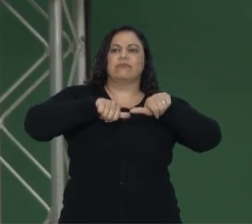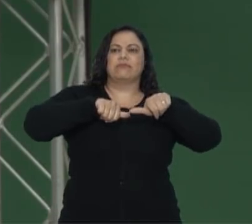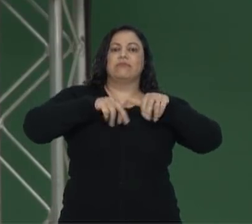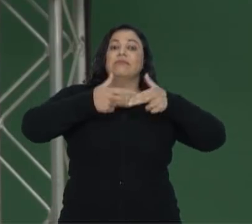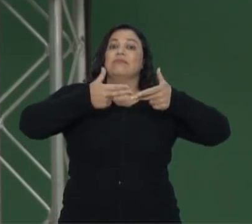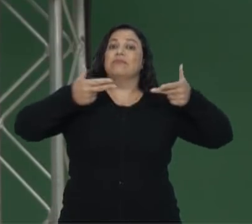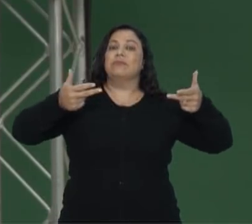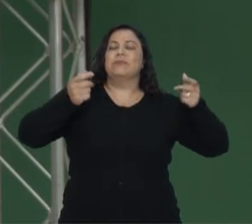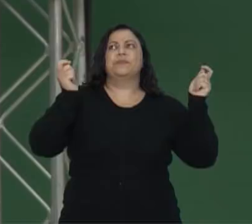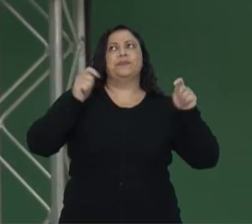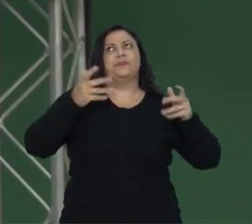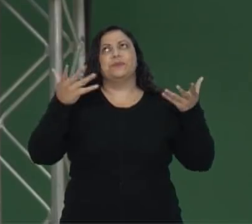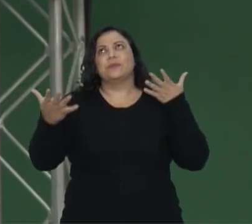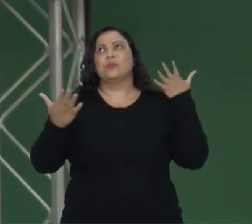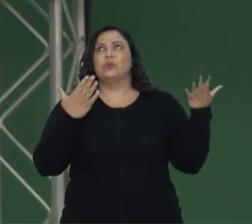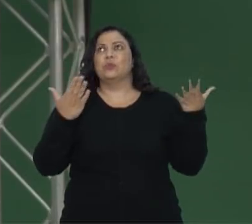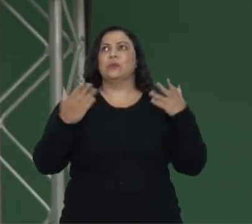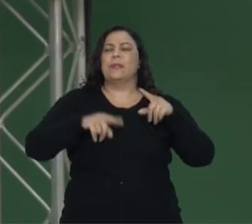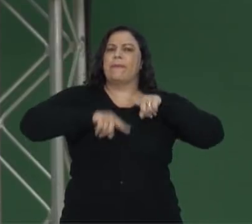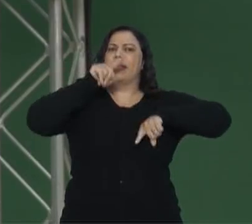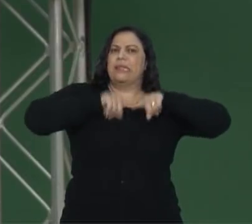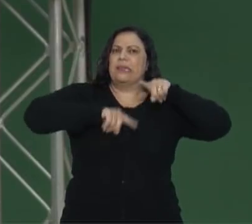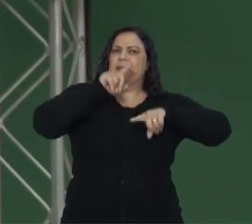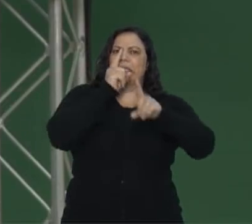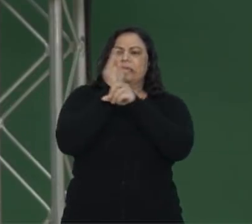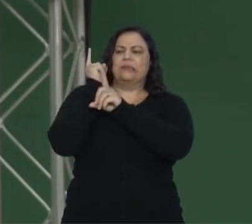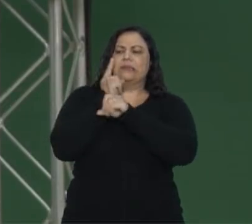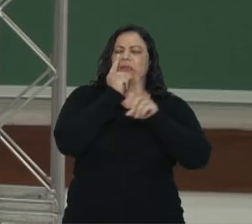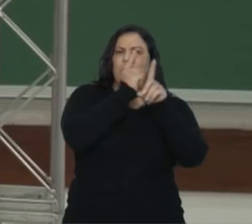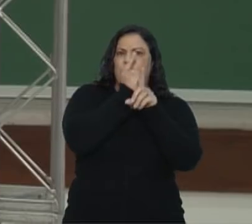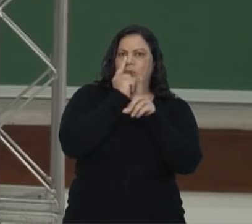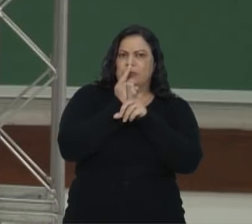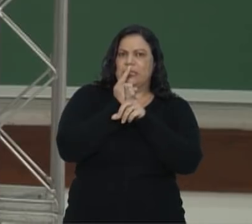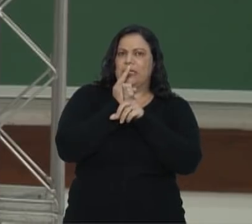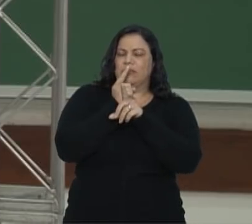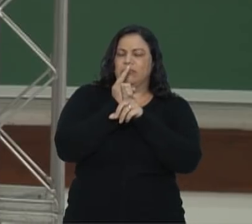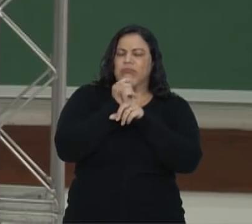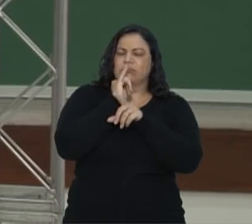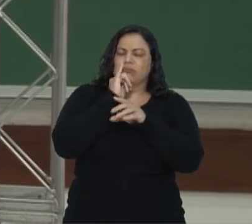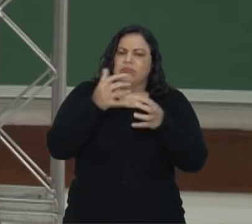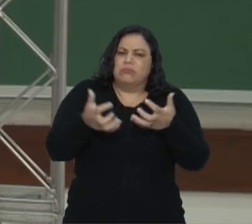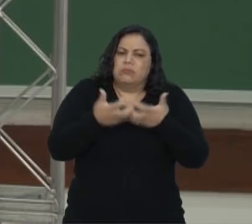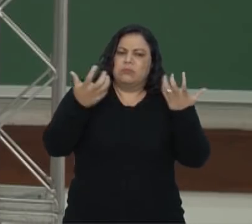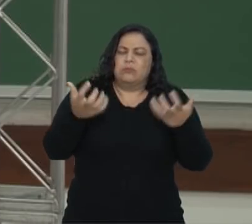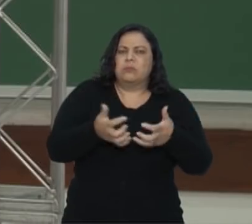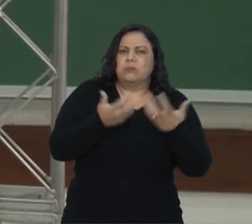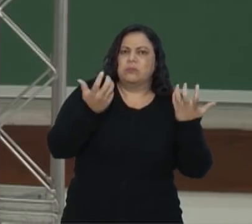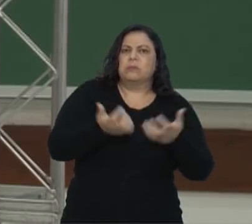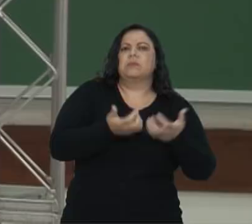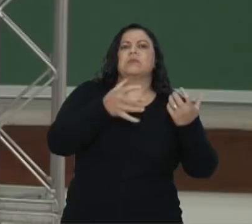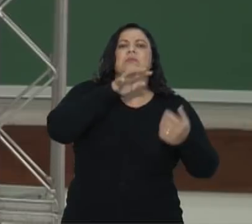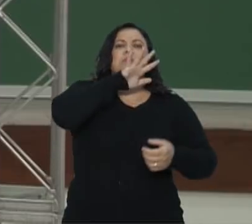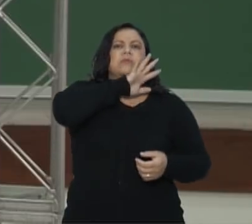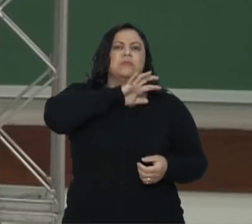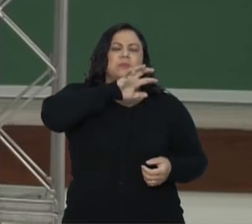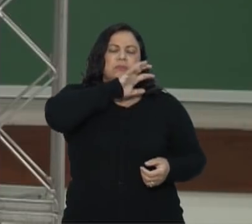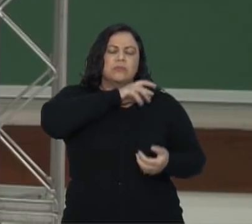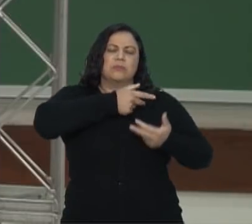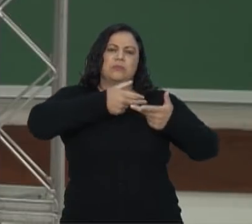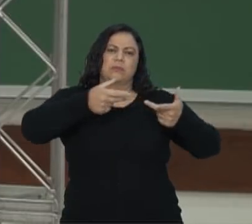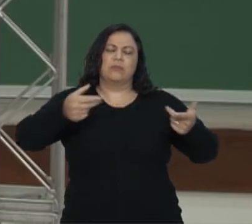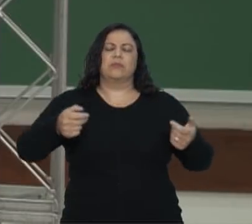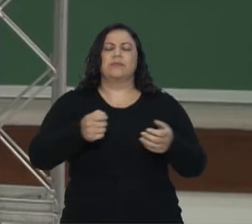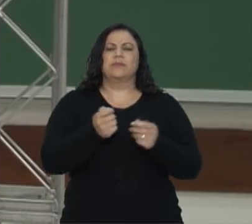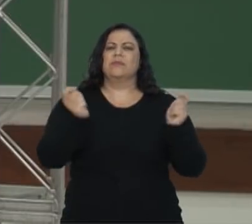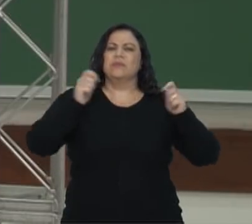Muitos materiais encontrados na natureza, vegetais, minerais ou animais, que do jeito que eu encontro